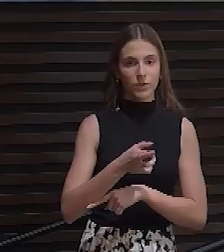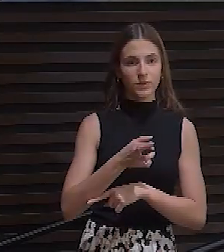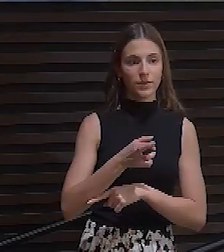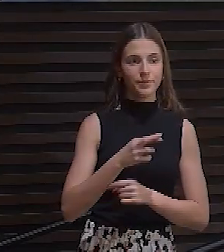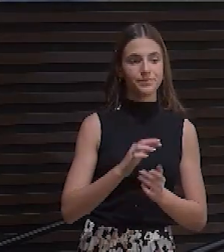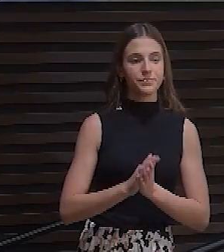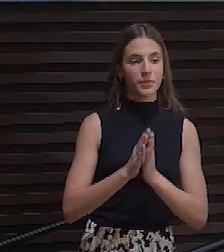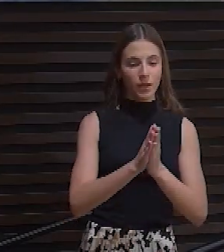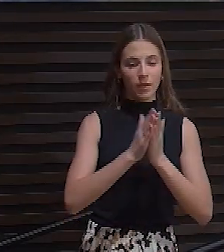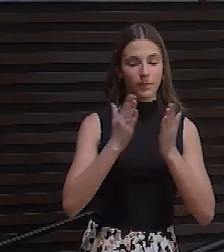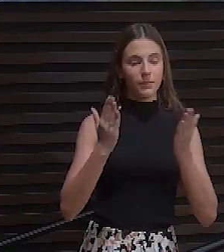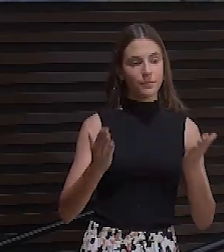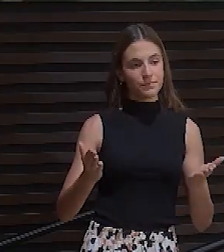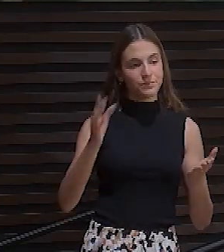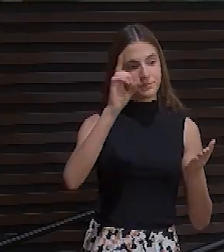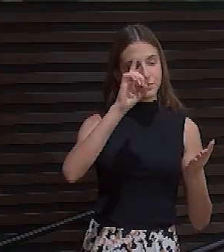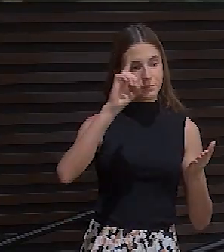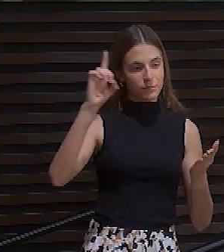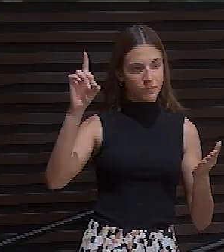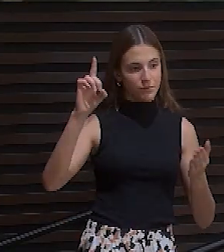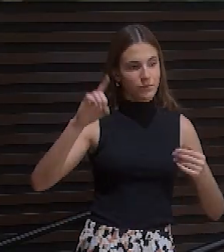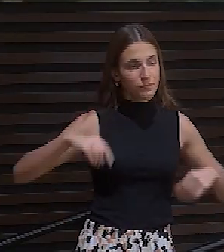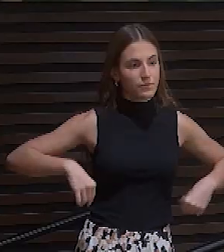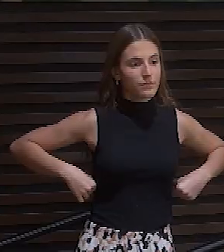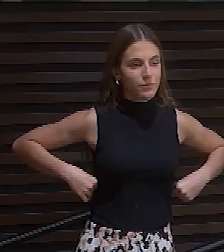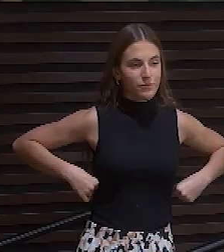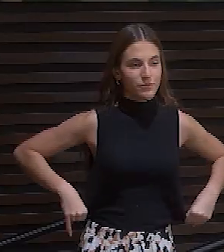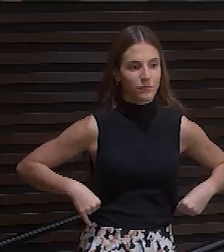Vamos abrir as nossas Bíblias